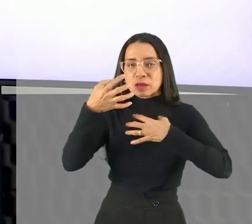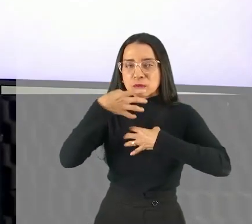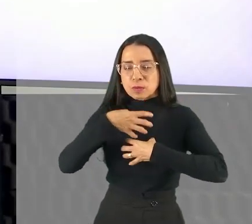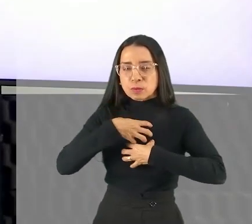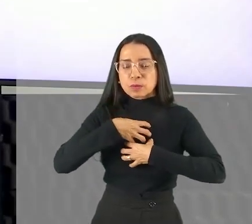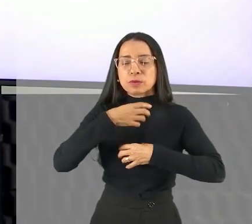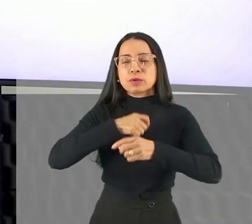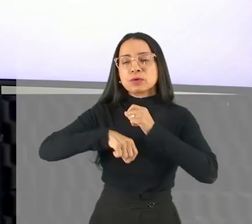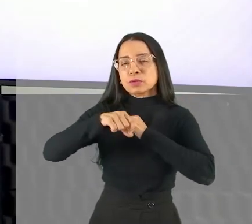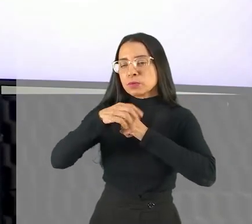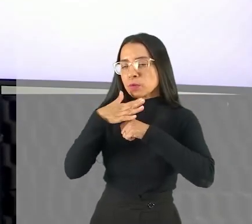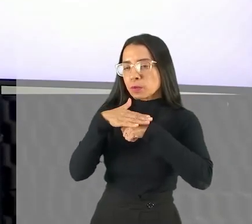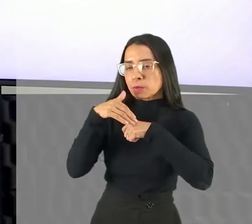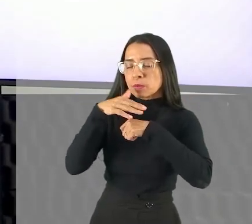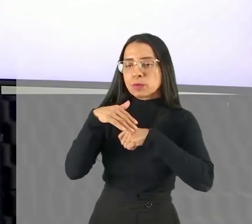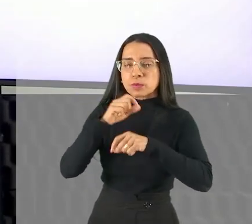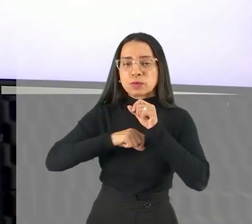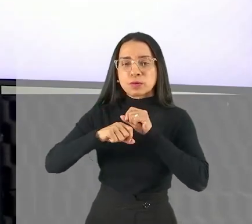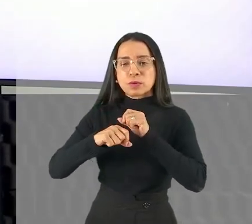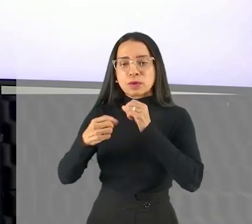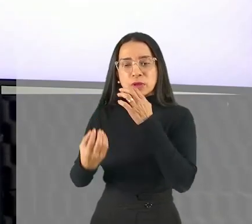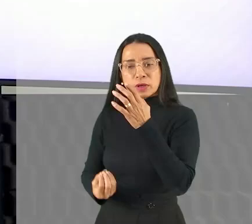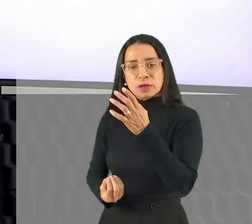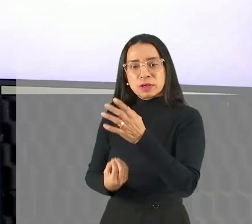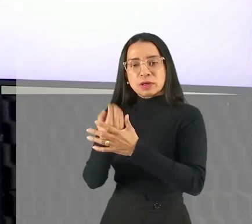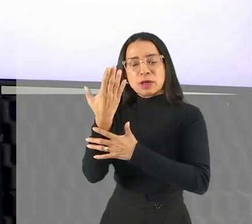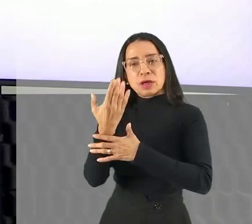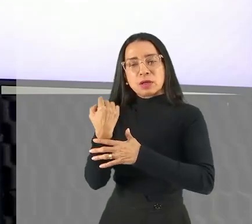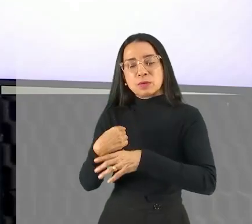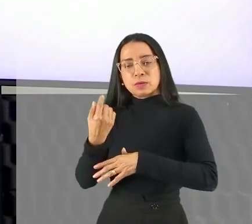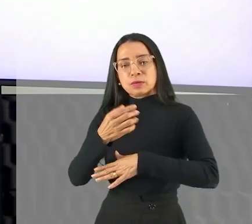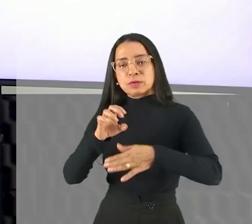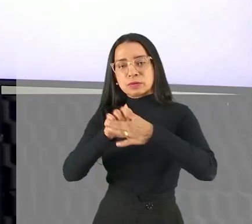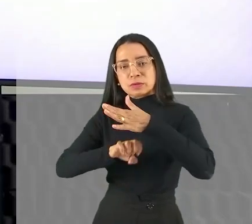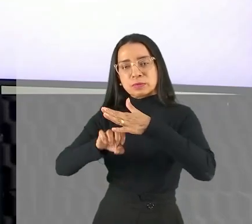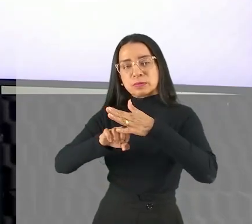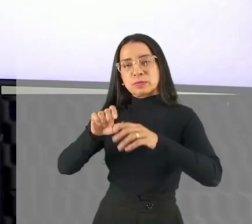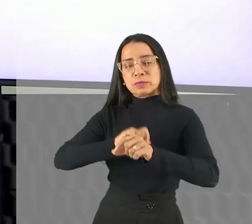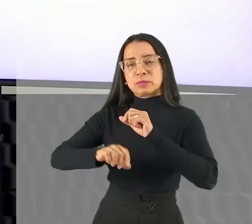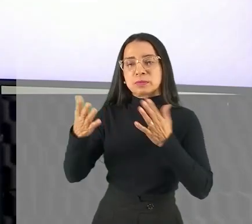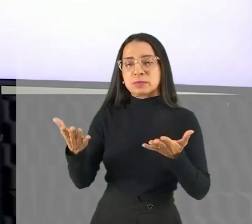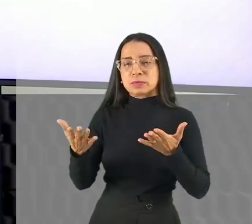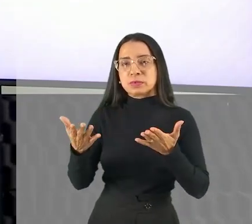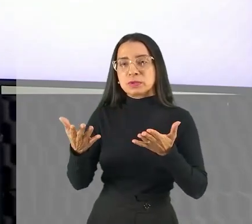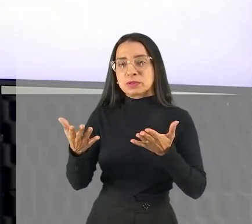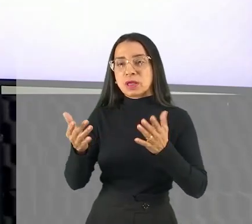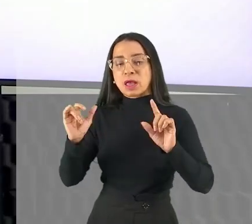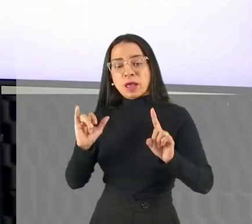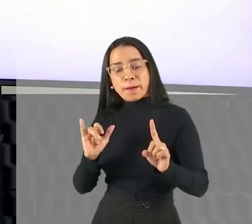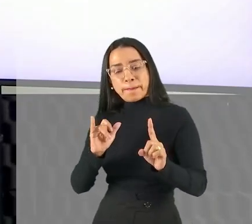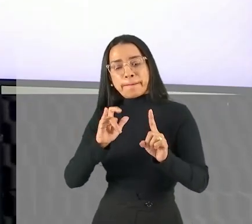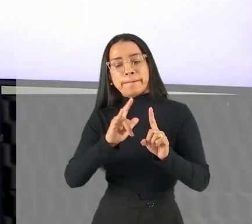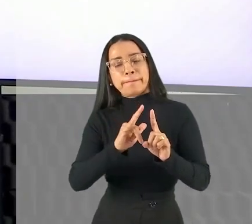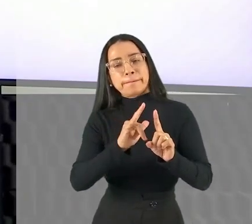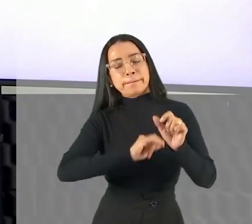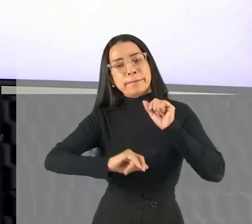sentidos. Criado por nossa empresa, paixão e amor por chocolate desde